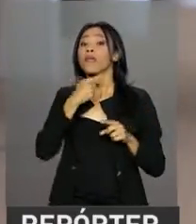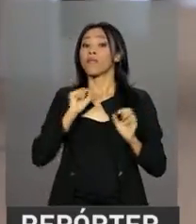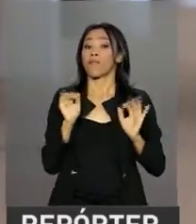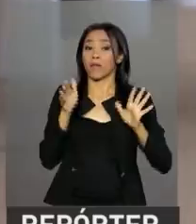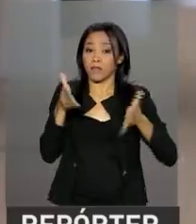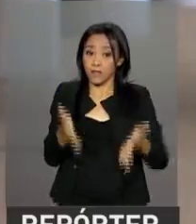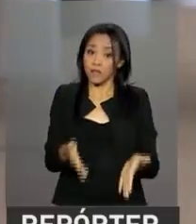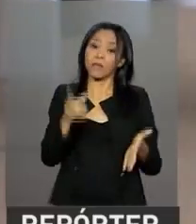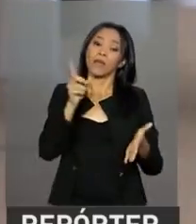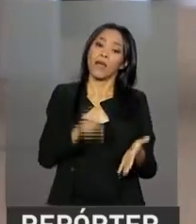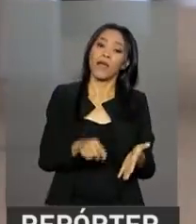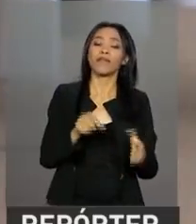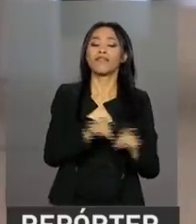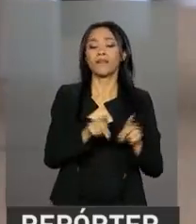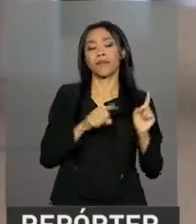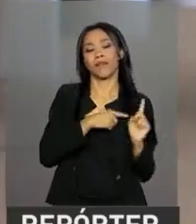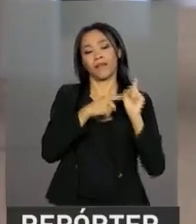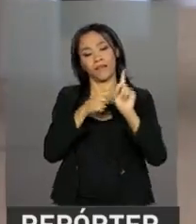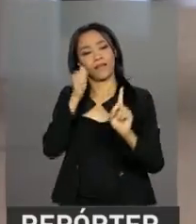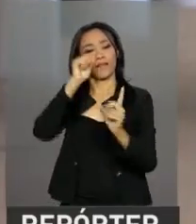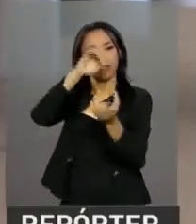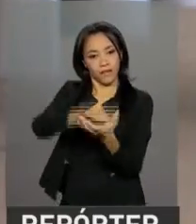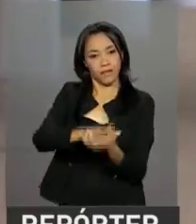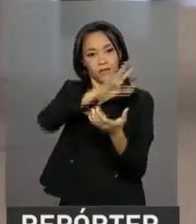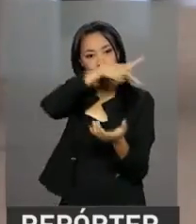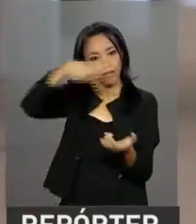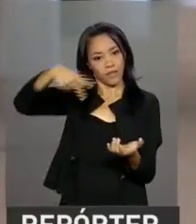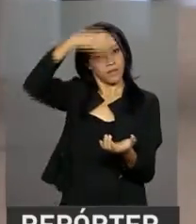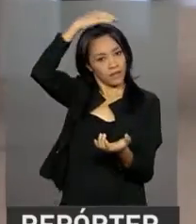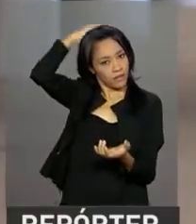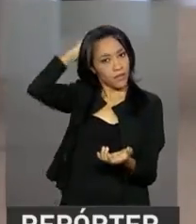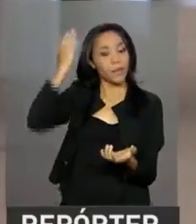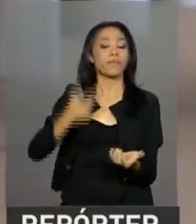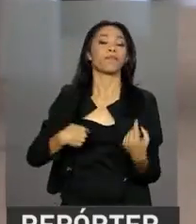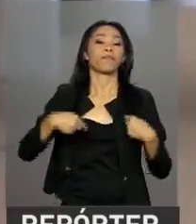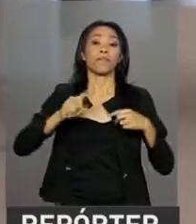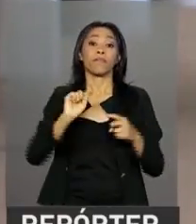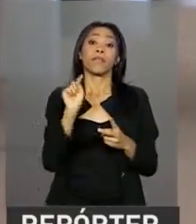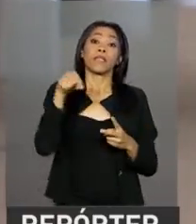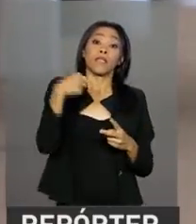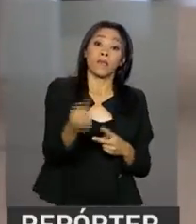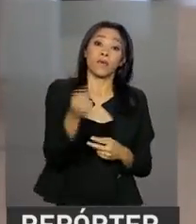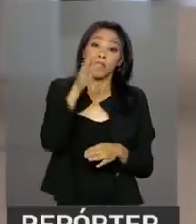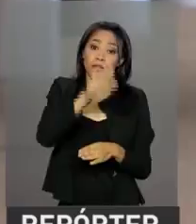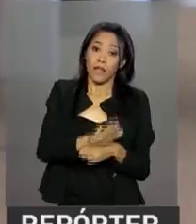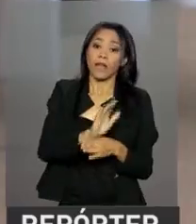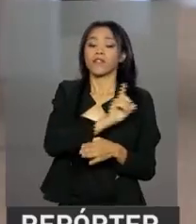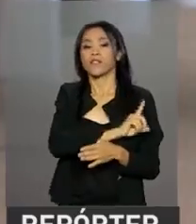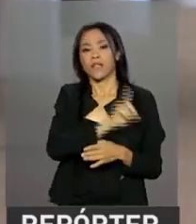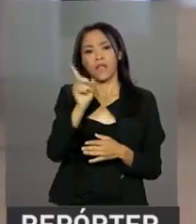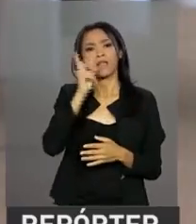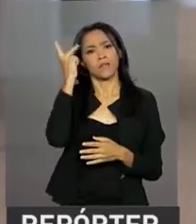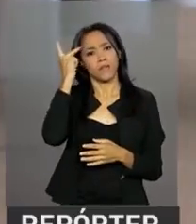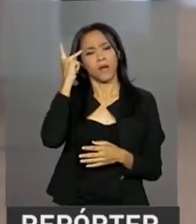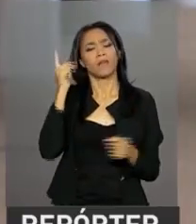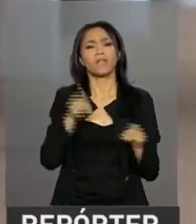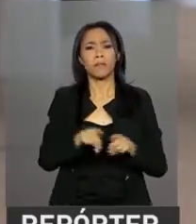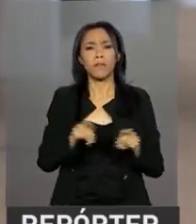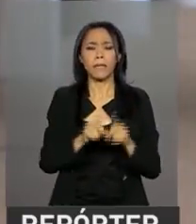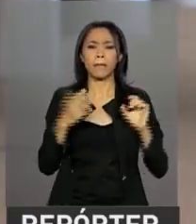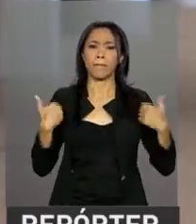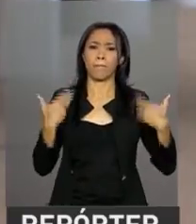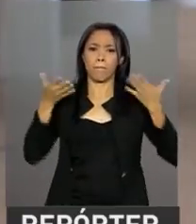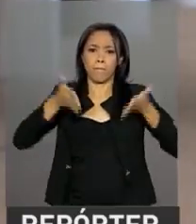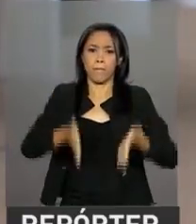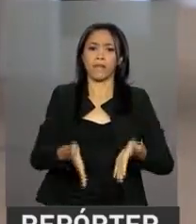evento é a primeira dama marcela temer depois entrou já no começo da tarde ainda na capital paulista o presidente temer participa